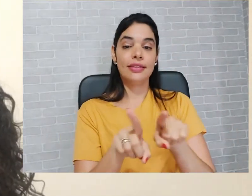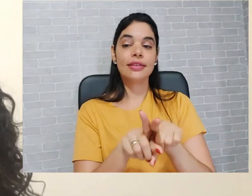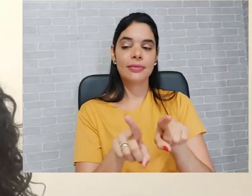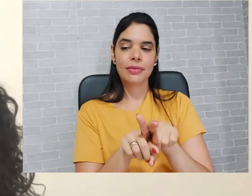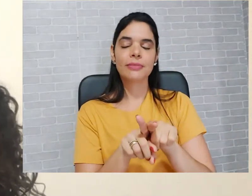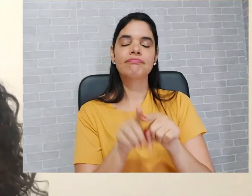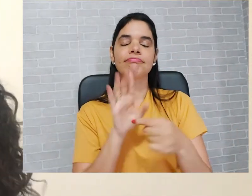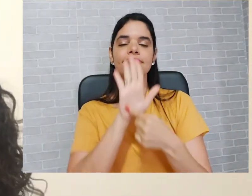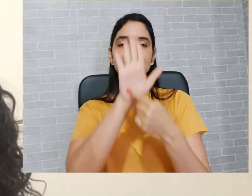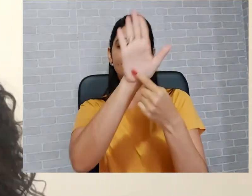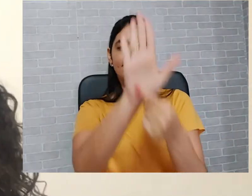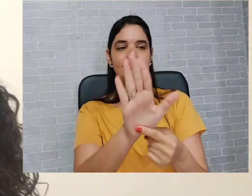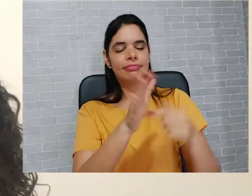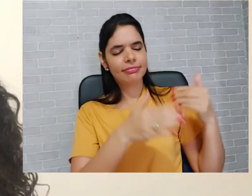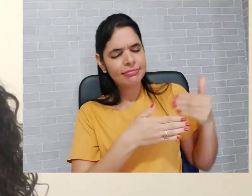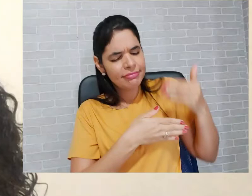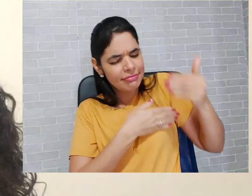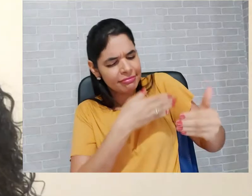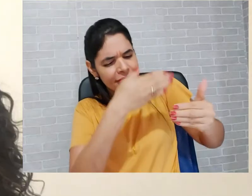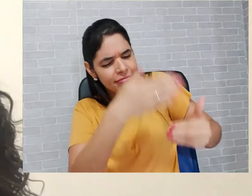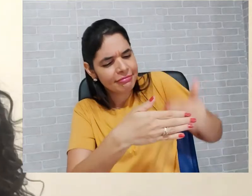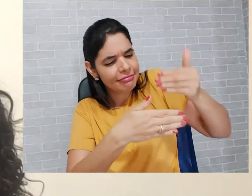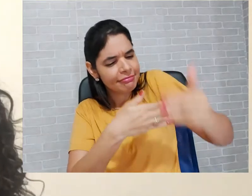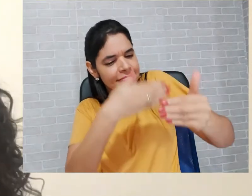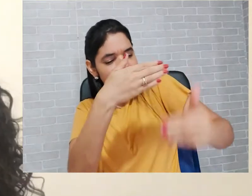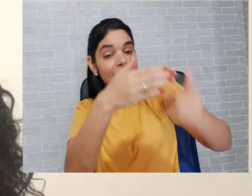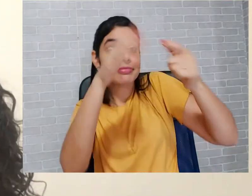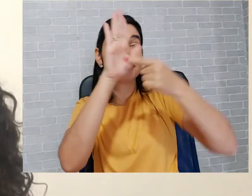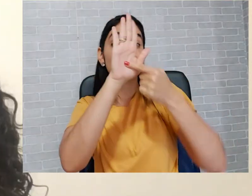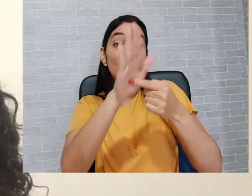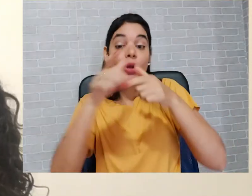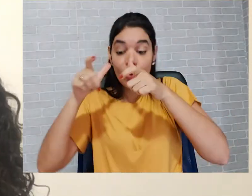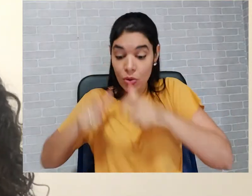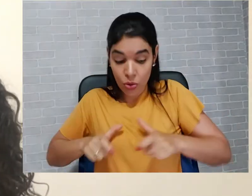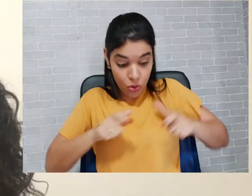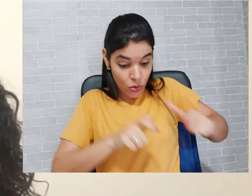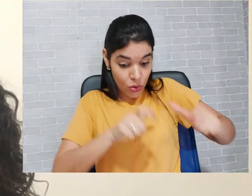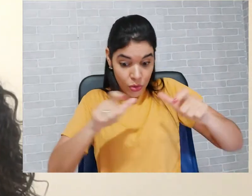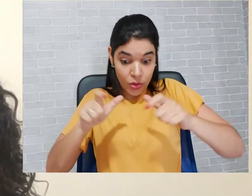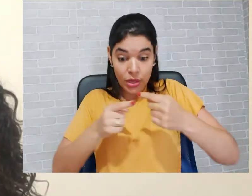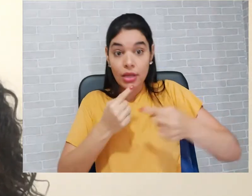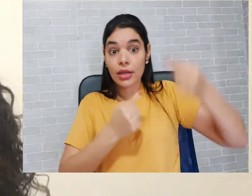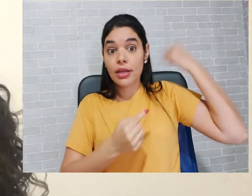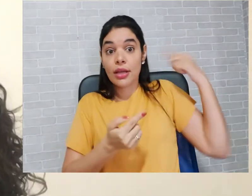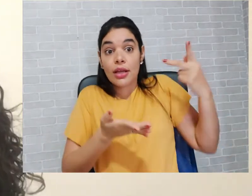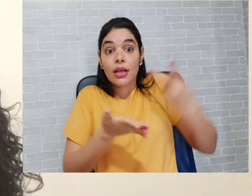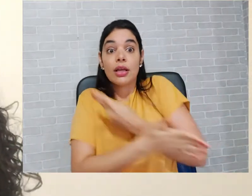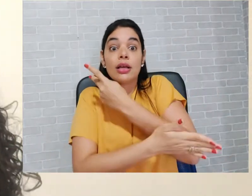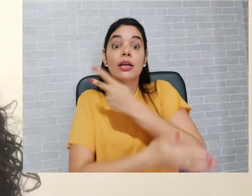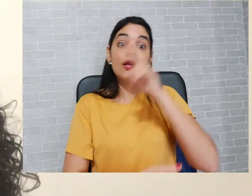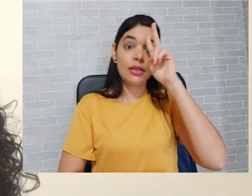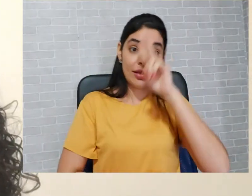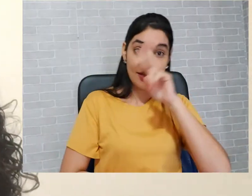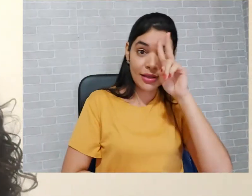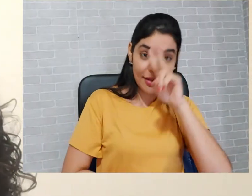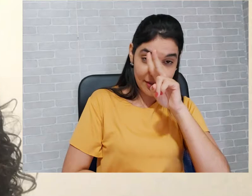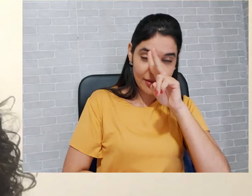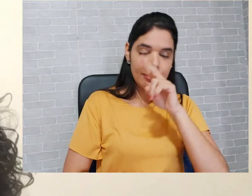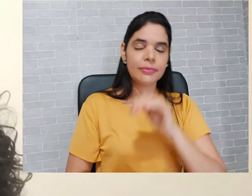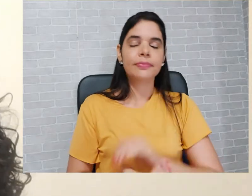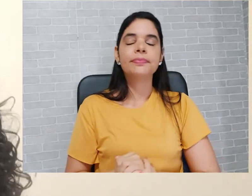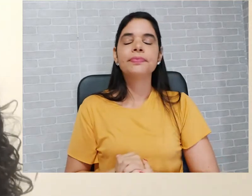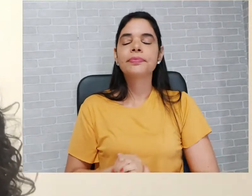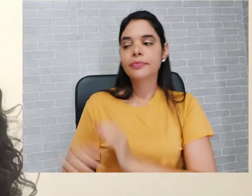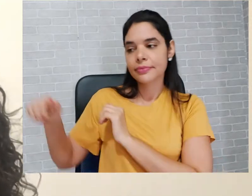né? Indicando até as passagens, mostrando os lugares onde o fato aconteceu. No caso